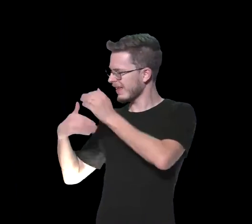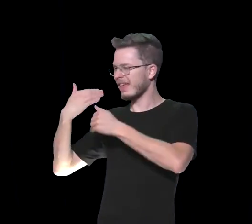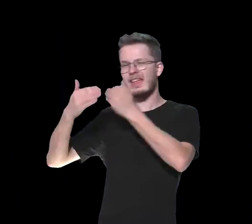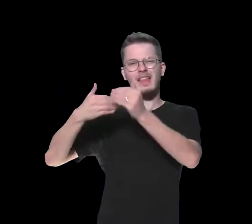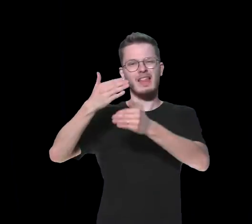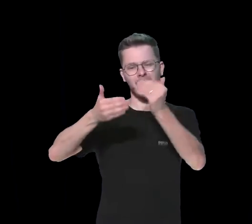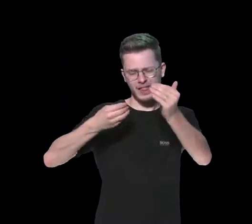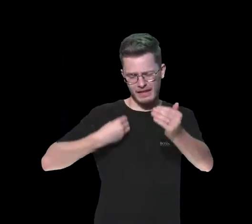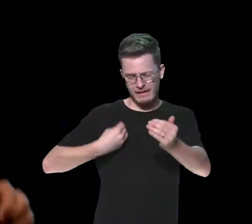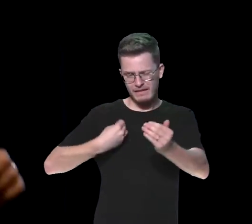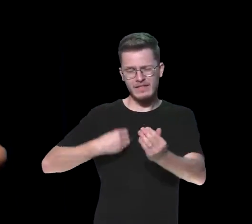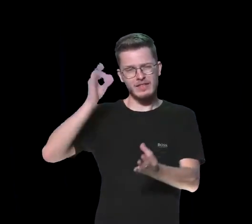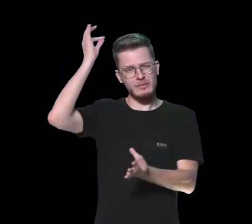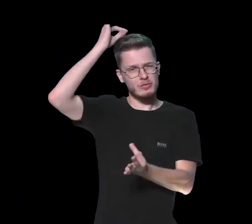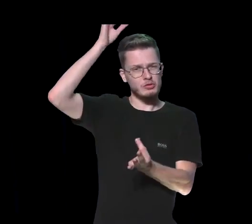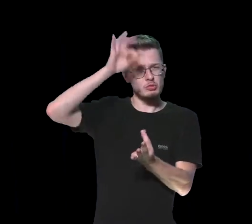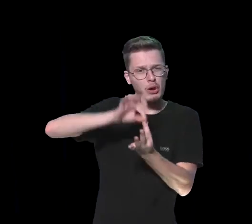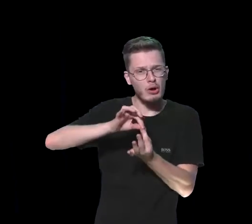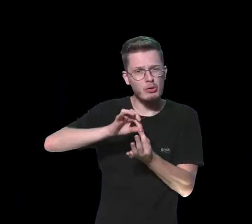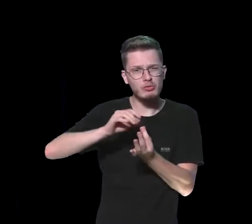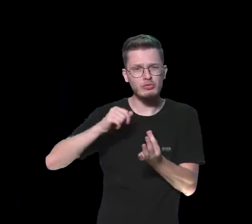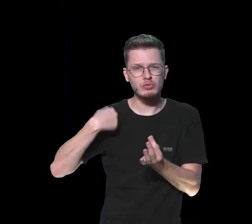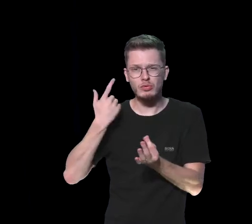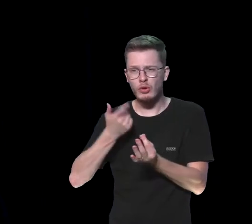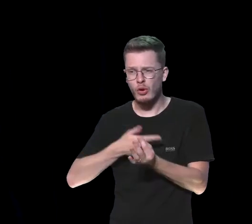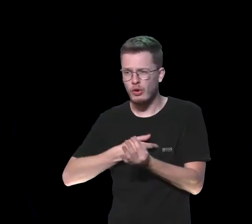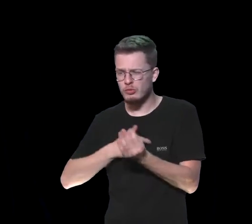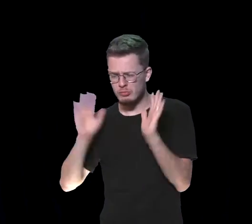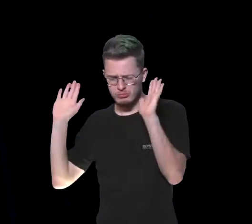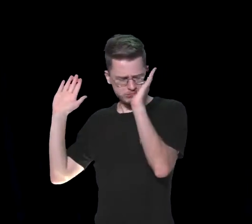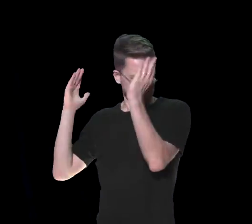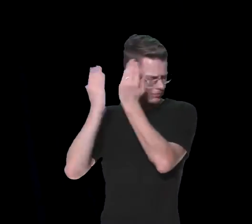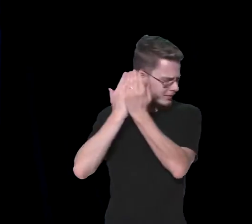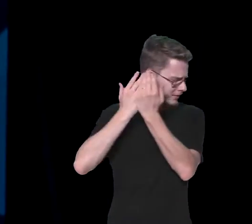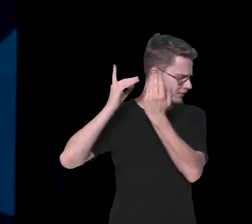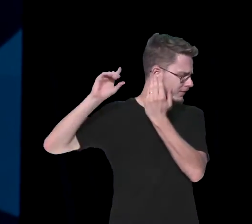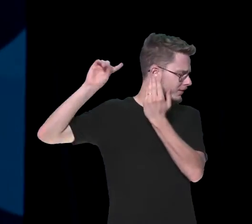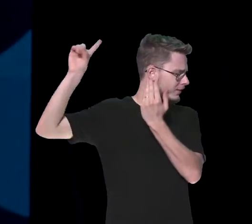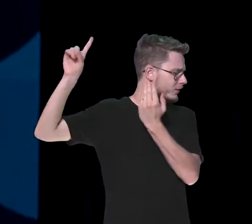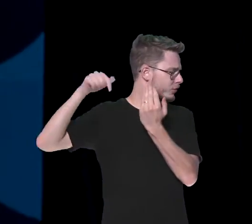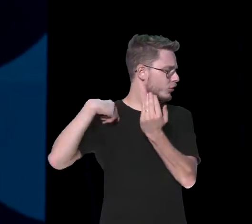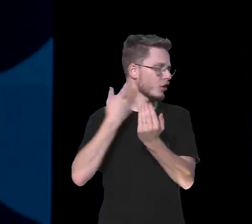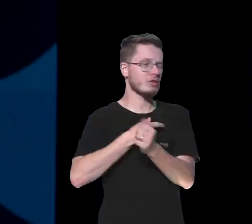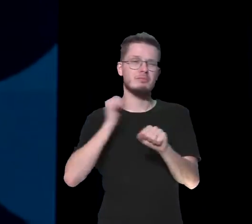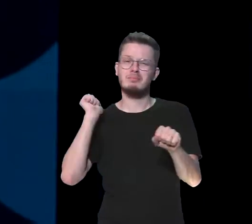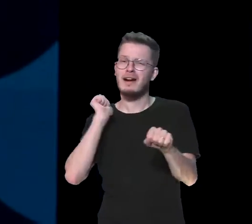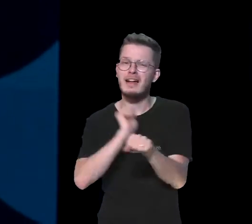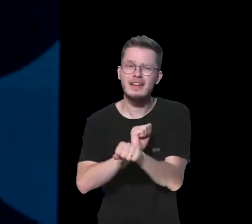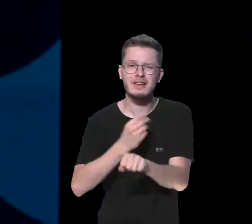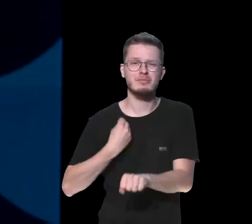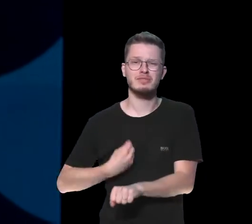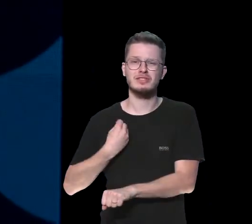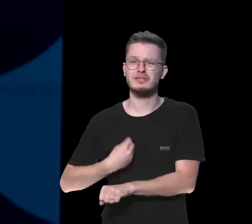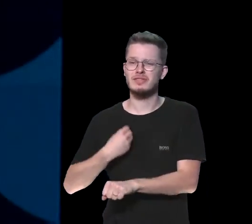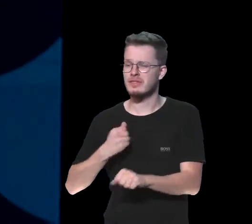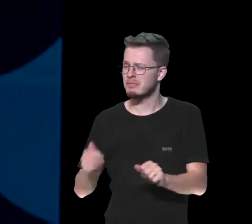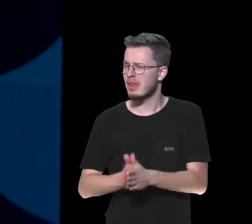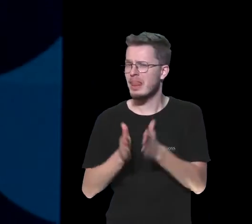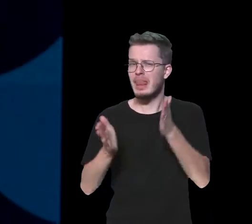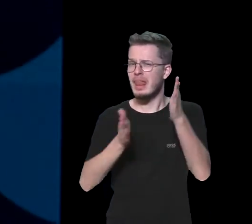Deus. A gente para de viver milagres e algumas coisas são interrompidas, bênçãos são